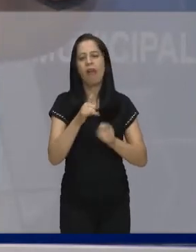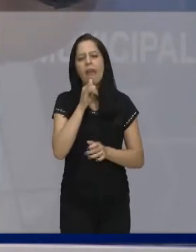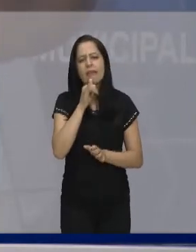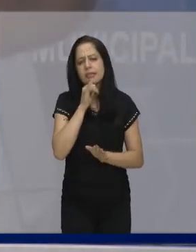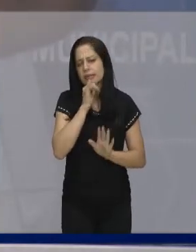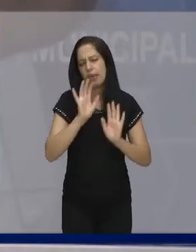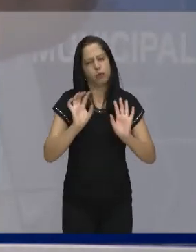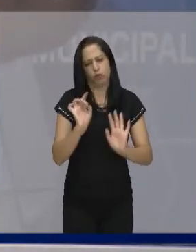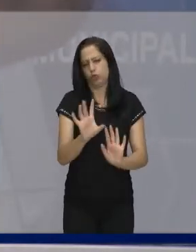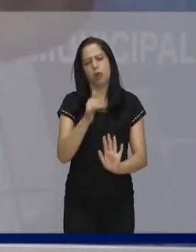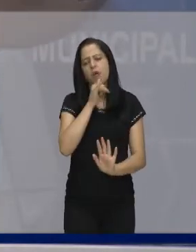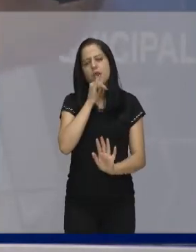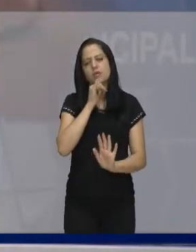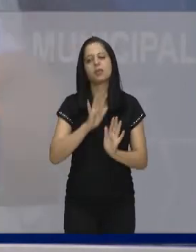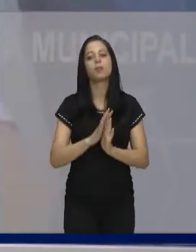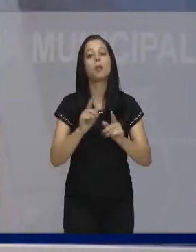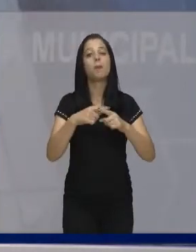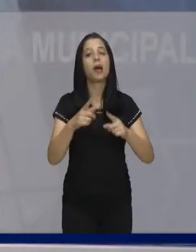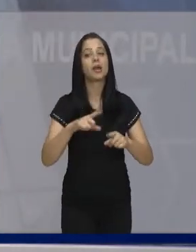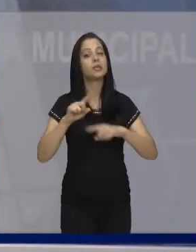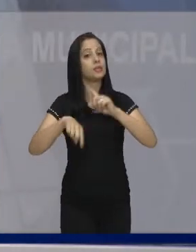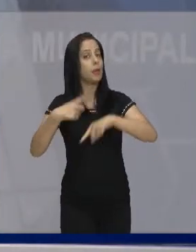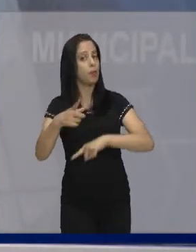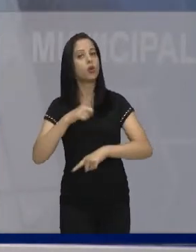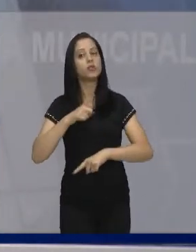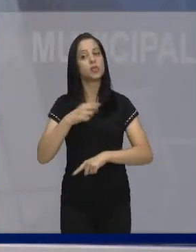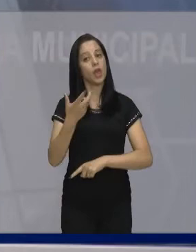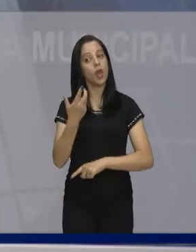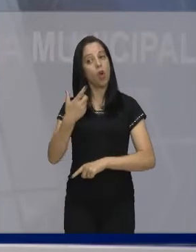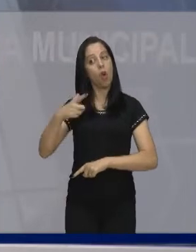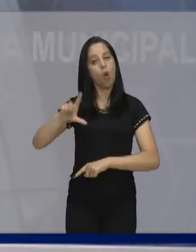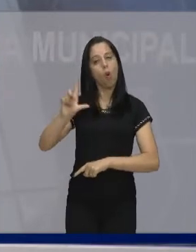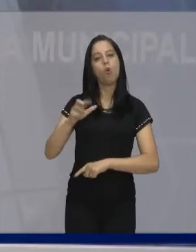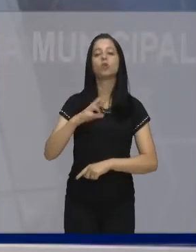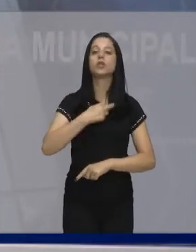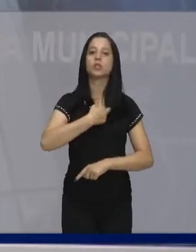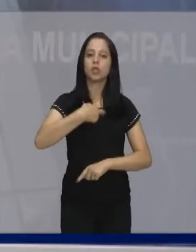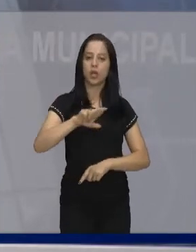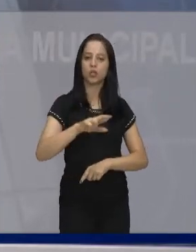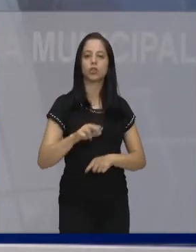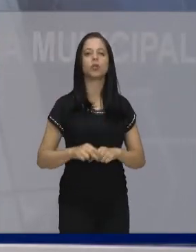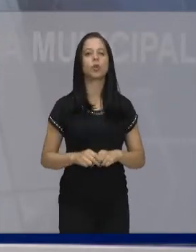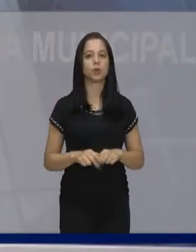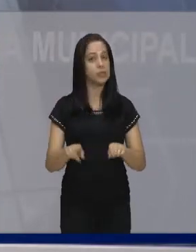ter de outras religiões que tem muito trabalho